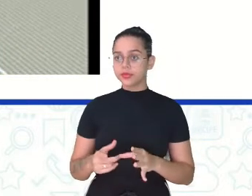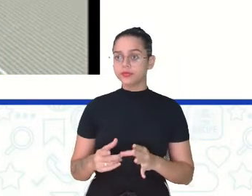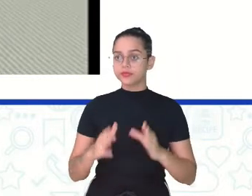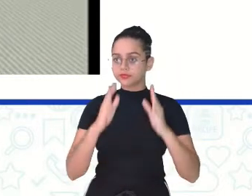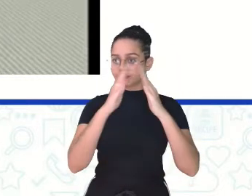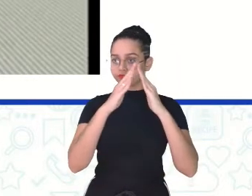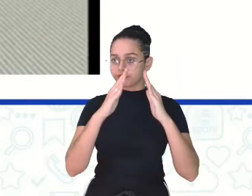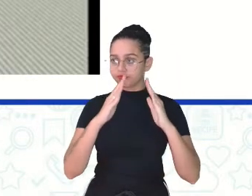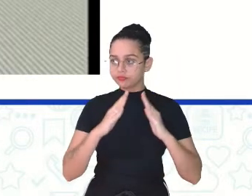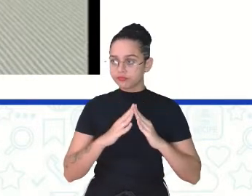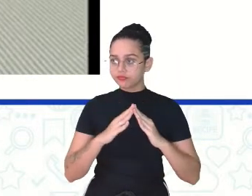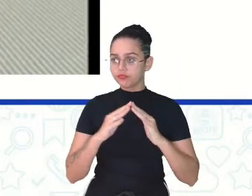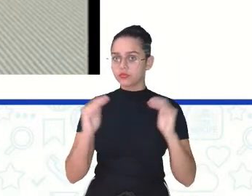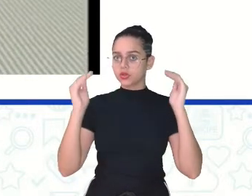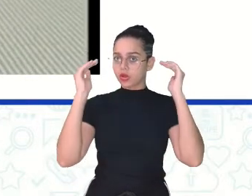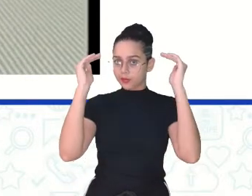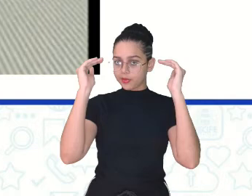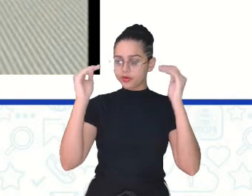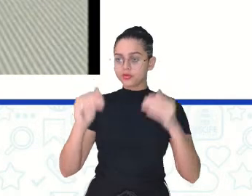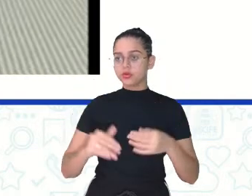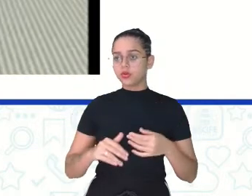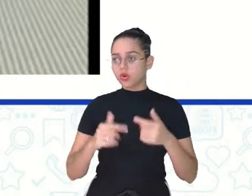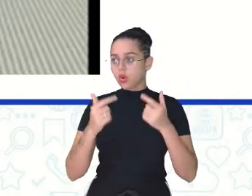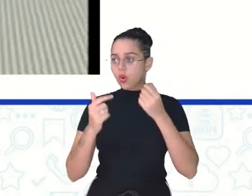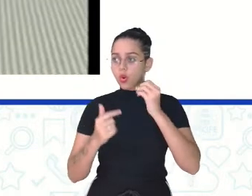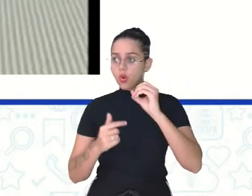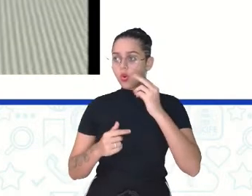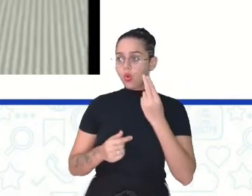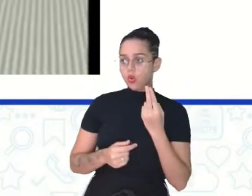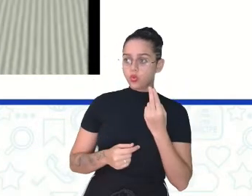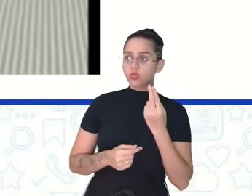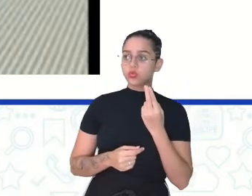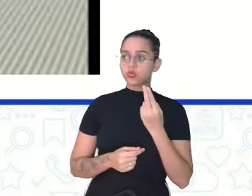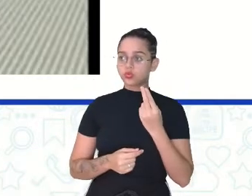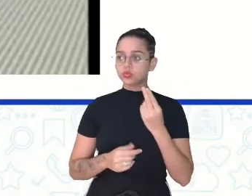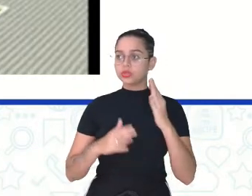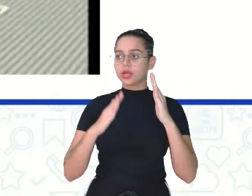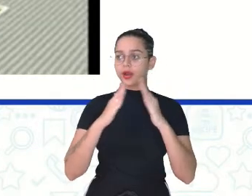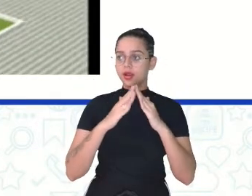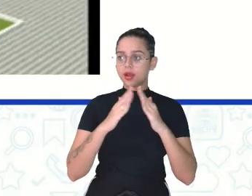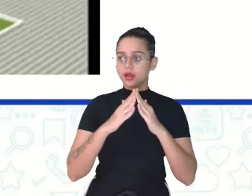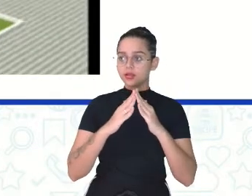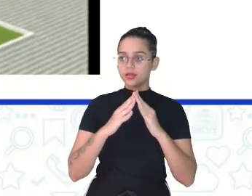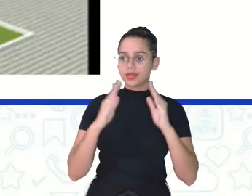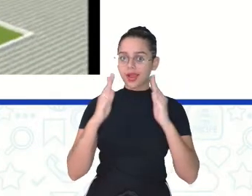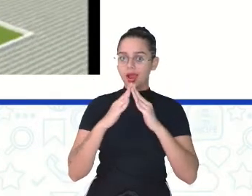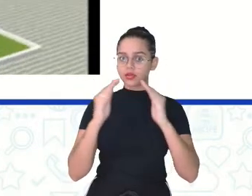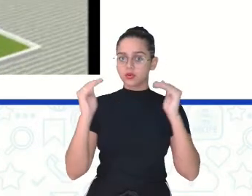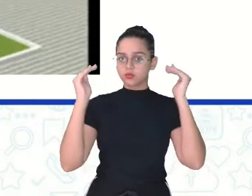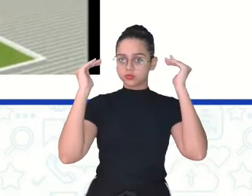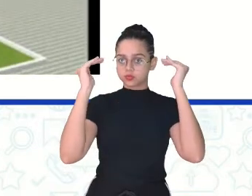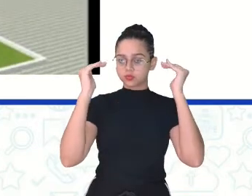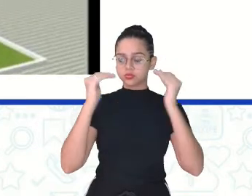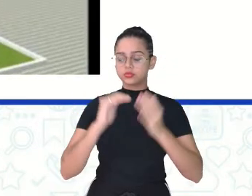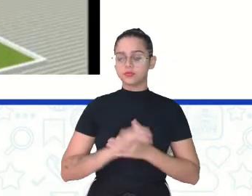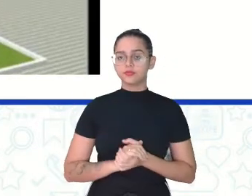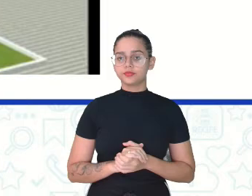condomínios de apartamentos de alto padrão ou de casas de alto padrão.